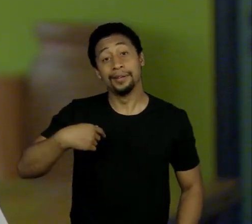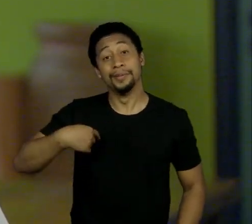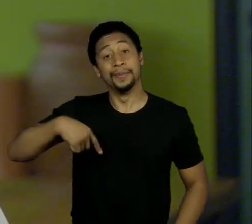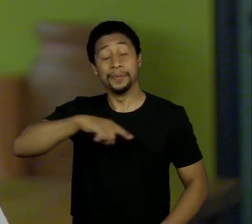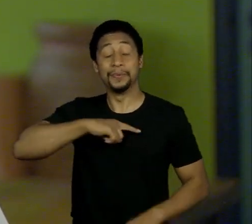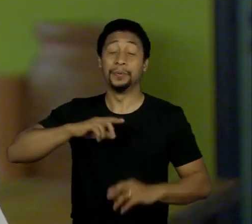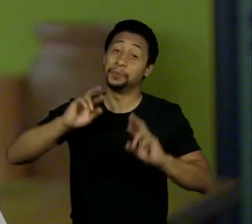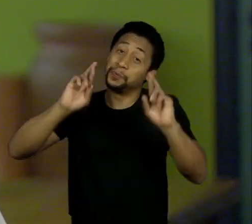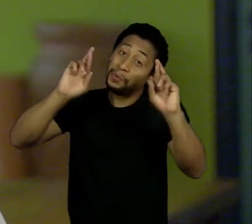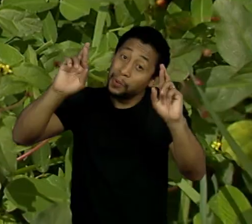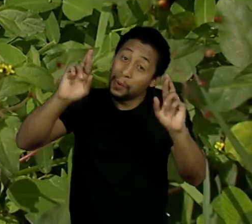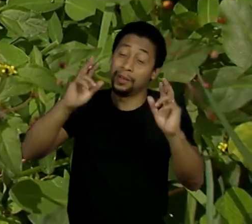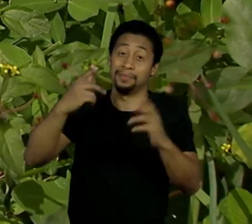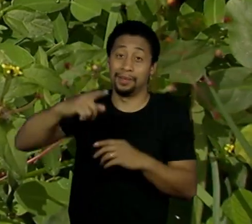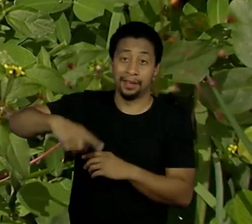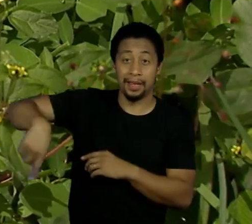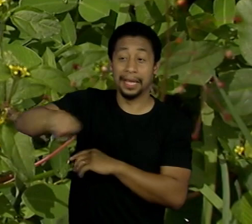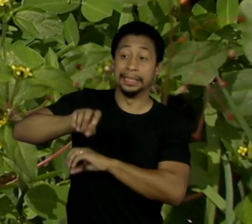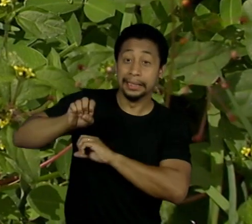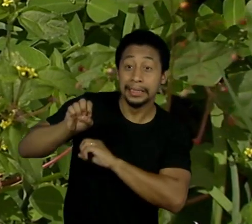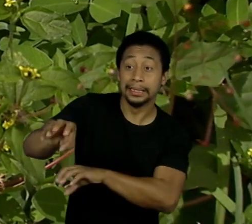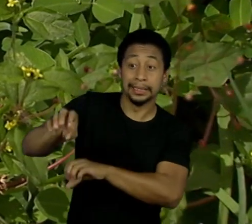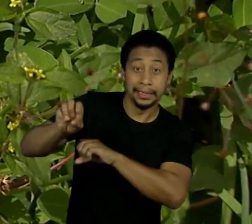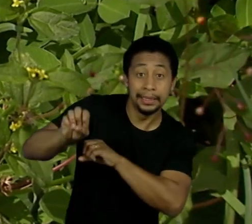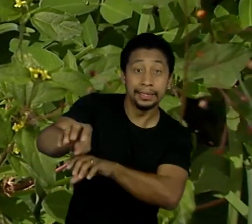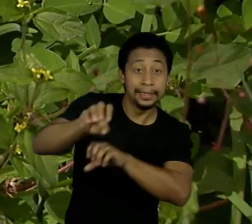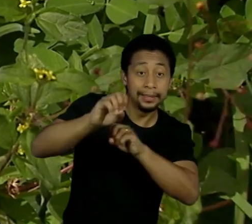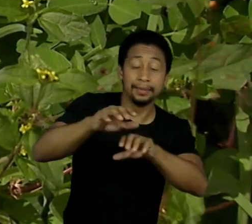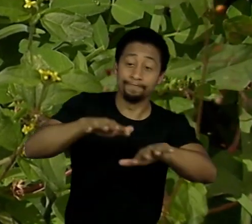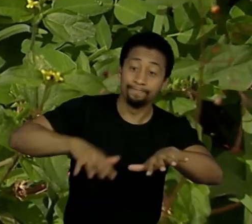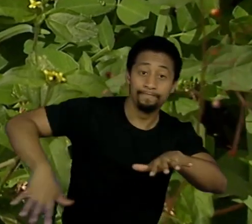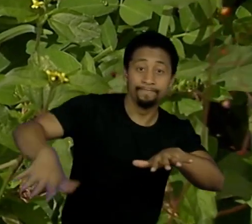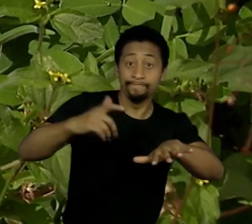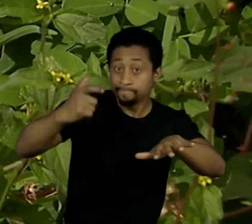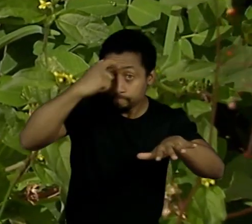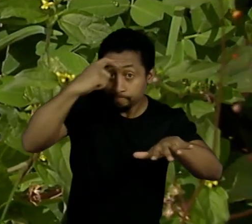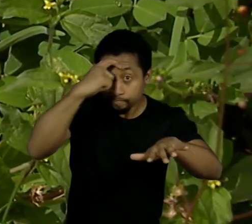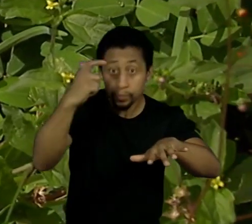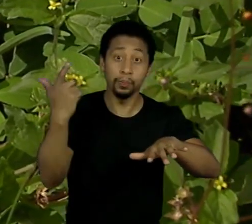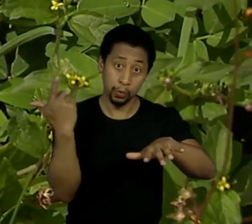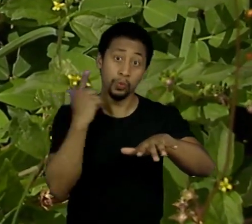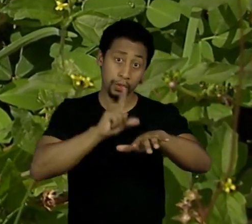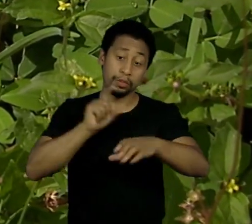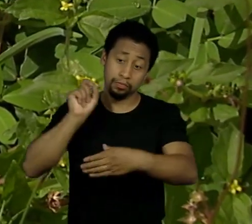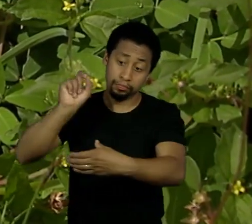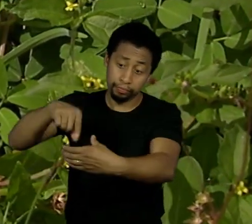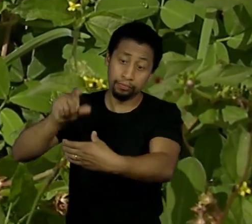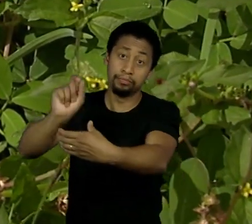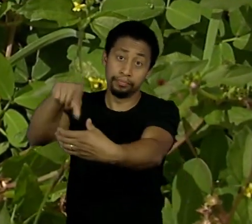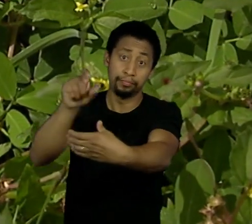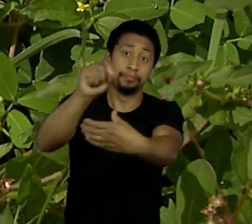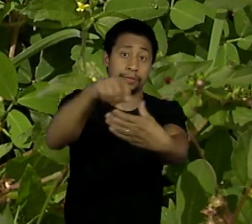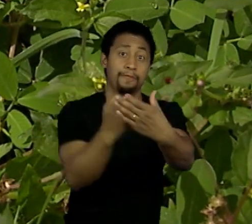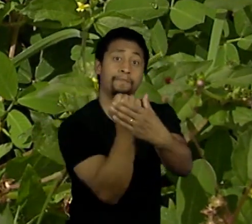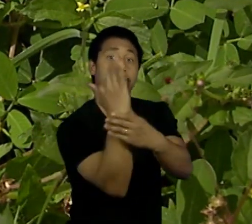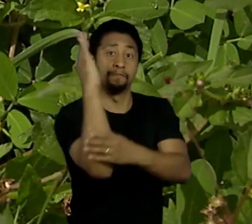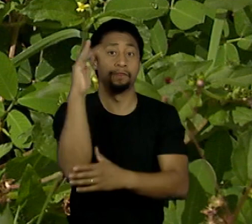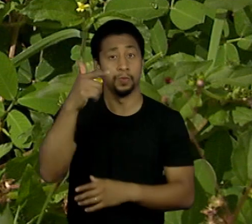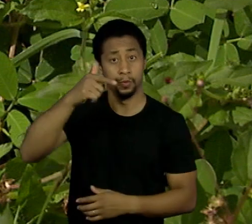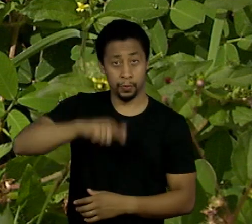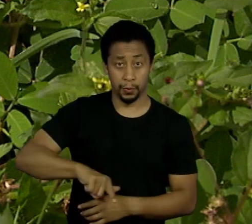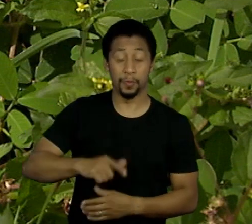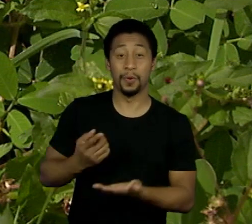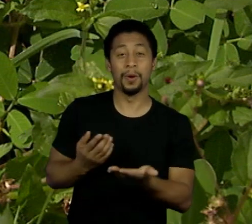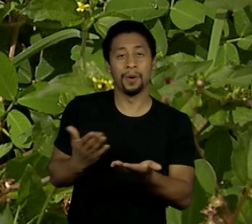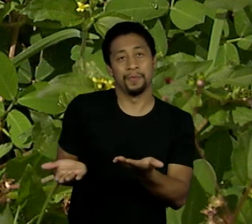como que se beneficia e como se faz o plantio, né? Então, além das informações botânicas, dos usos, a gente incorporou como é que se faz essa parte de